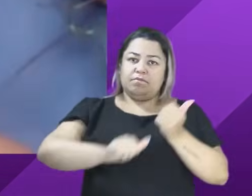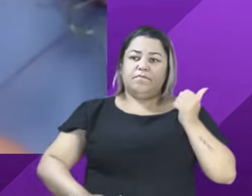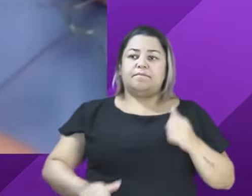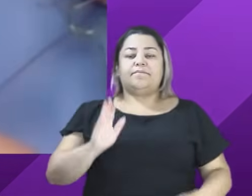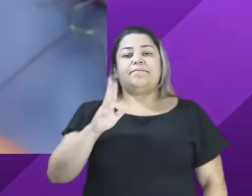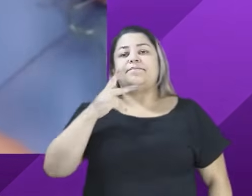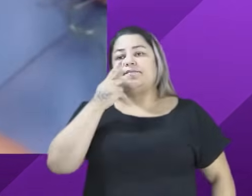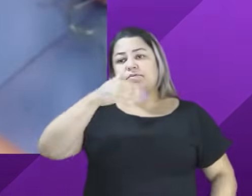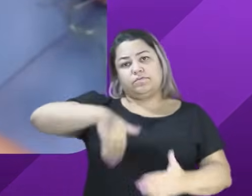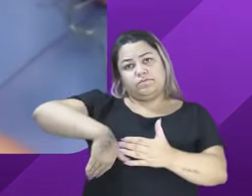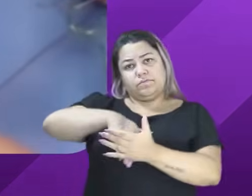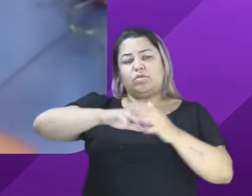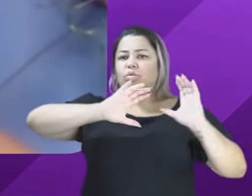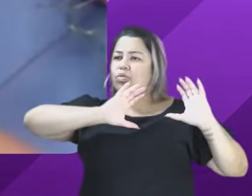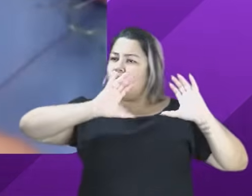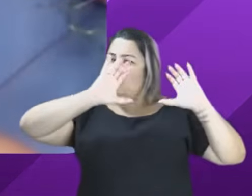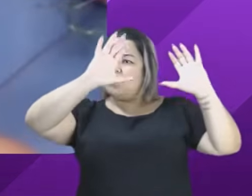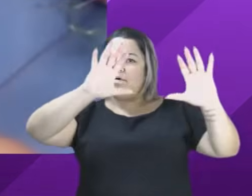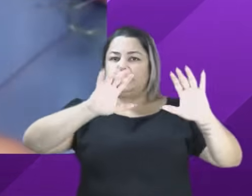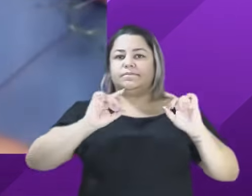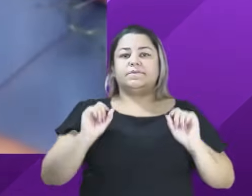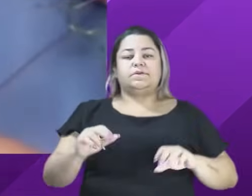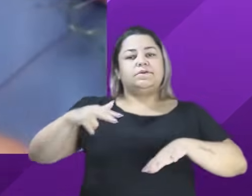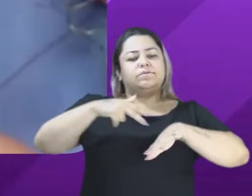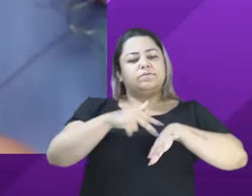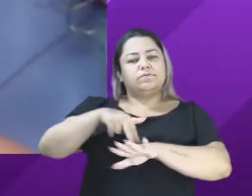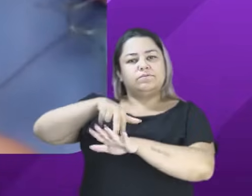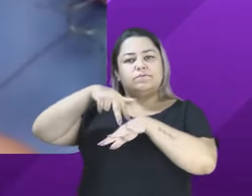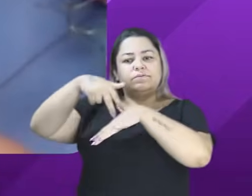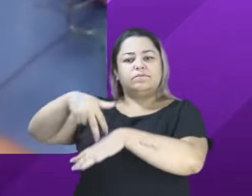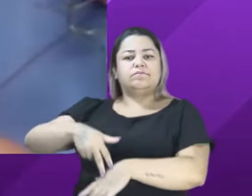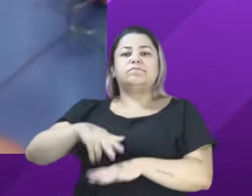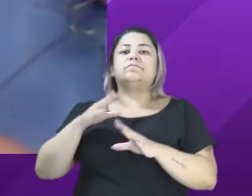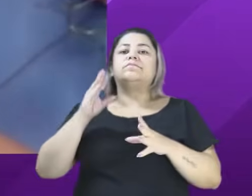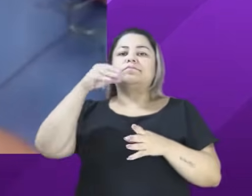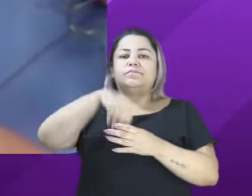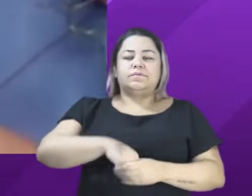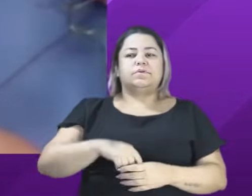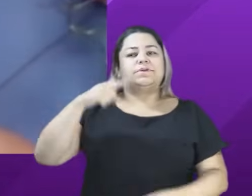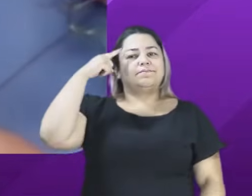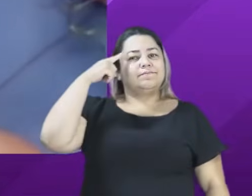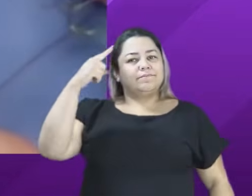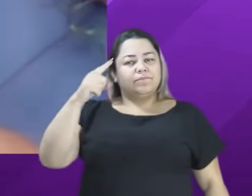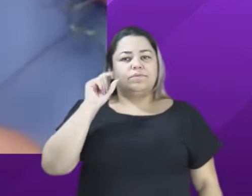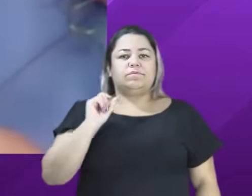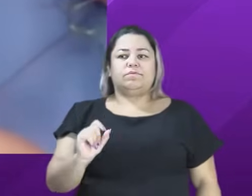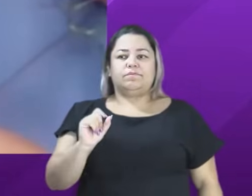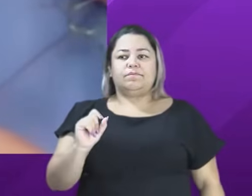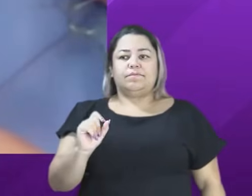aqui do futebol, do vôlei, do basquete. Mas e o surf, né? Onde é que o surf entra nesse imaginário